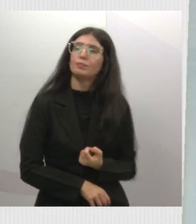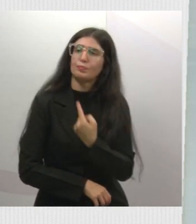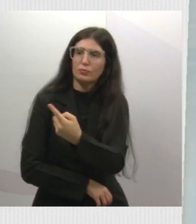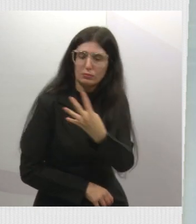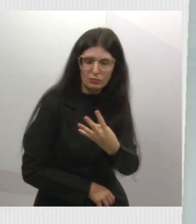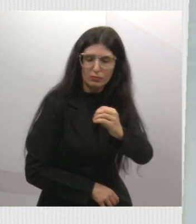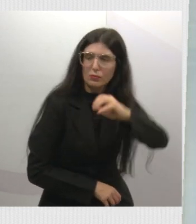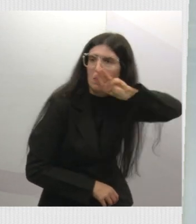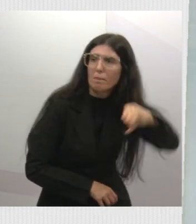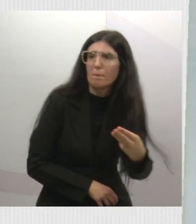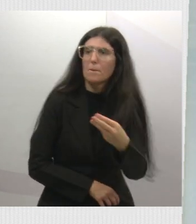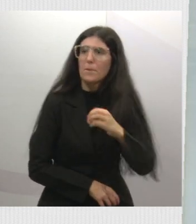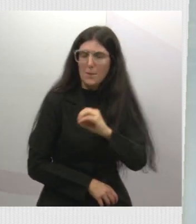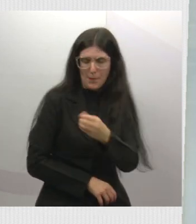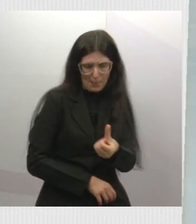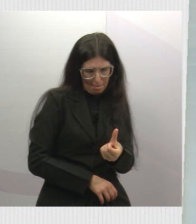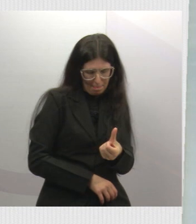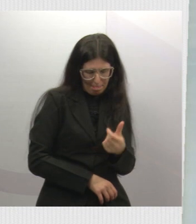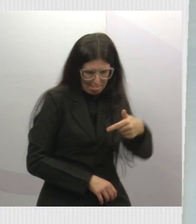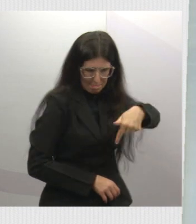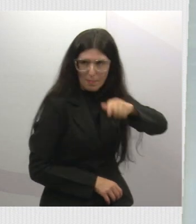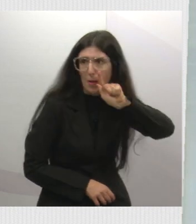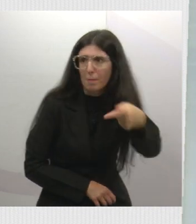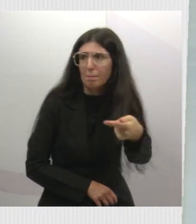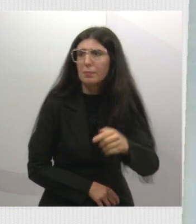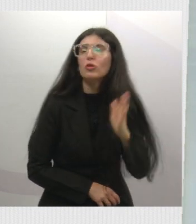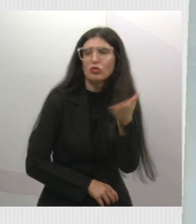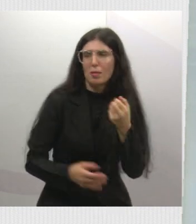140.067.000 e liquidado até o primeiro quadrimestre